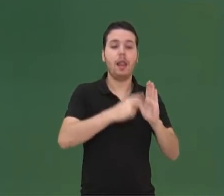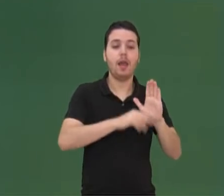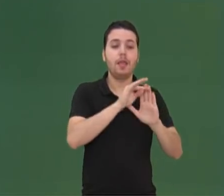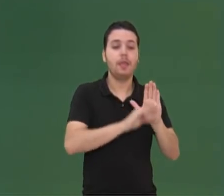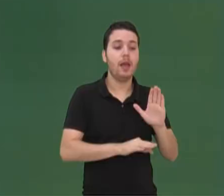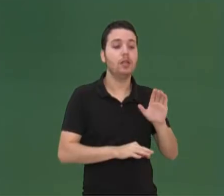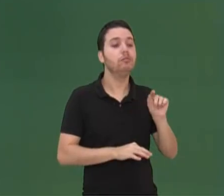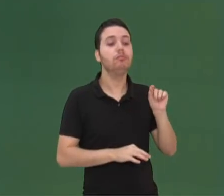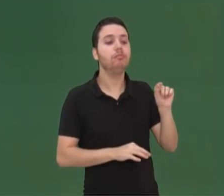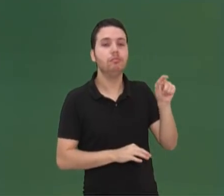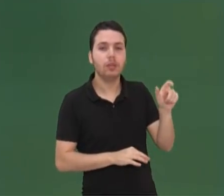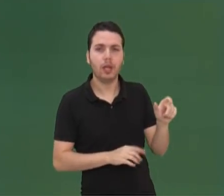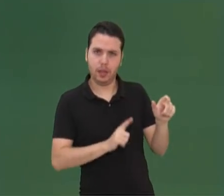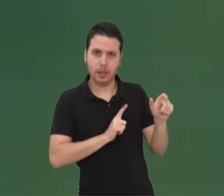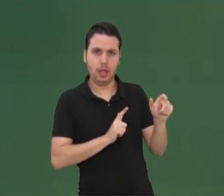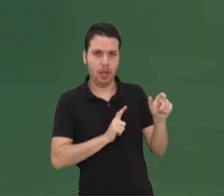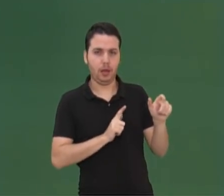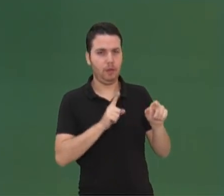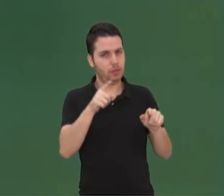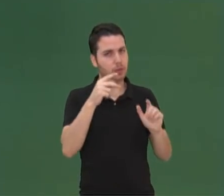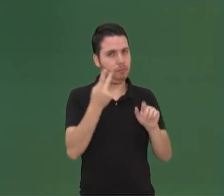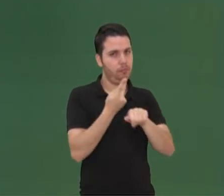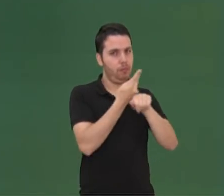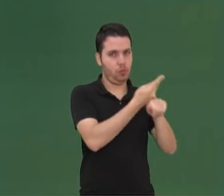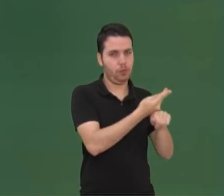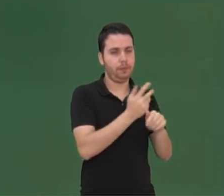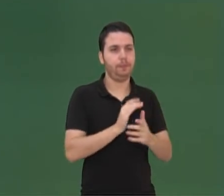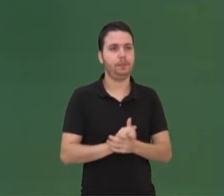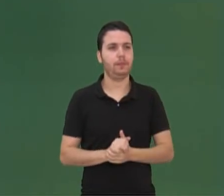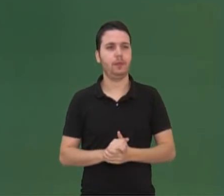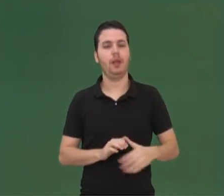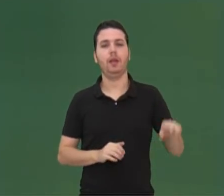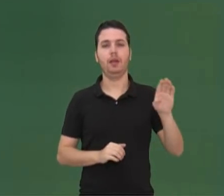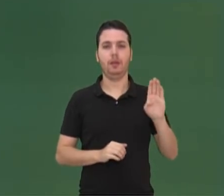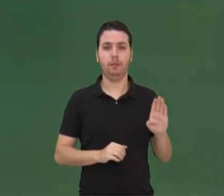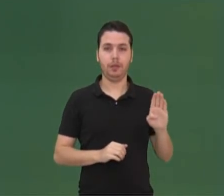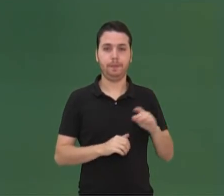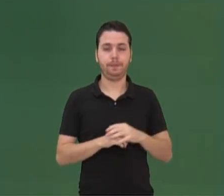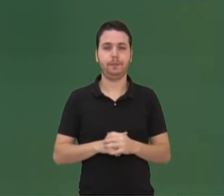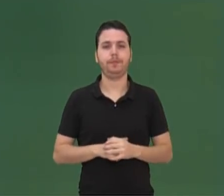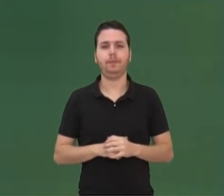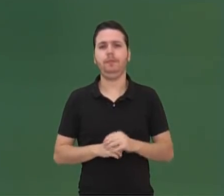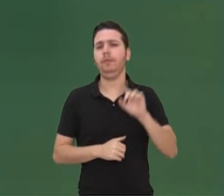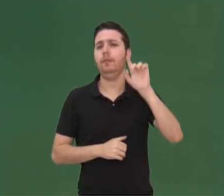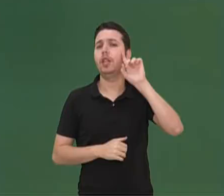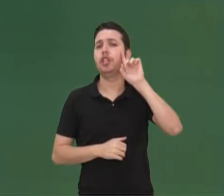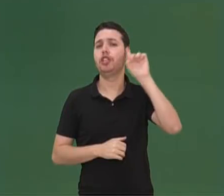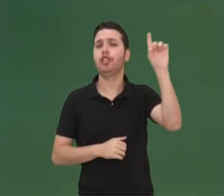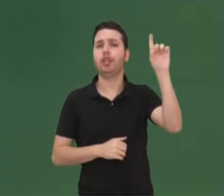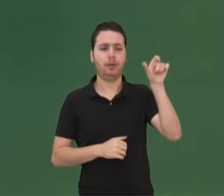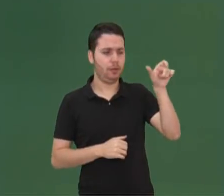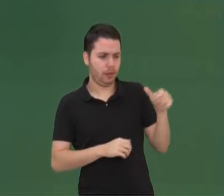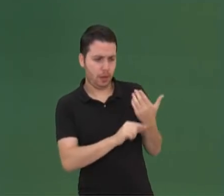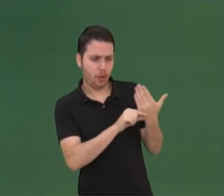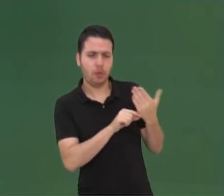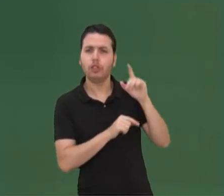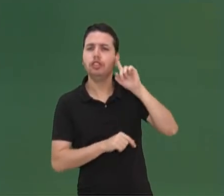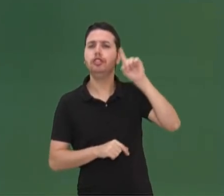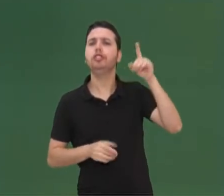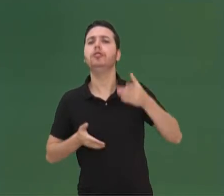não tem problema, eu deixo lá. Letra B, data de nascimento desse